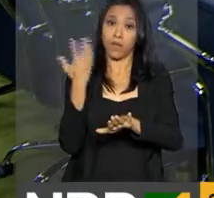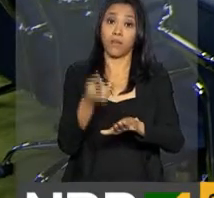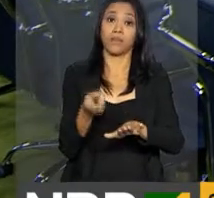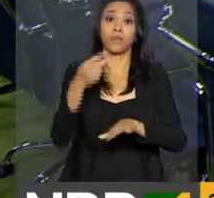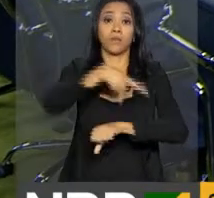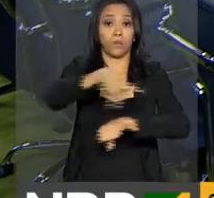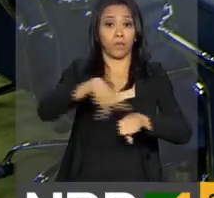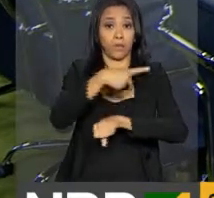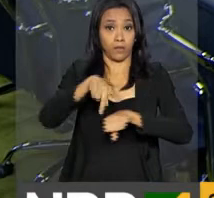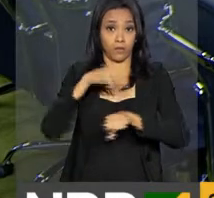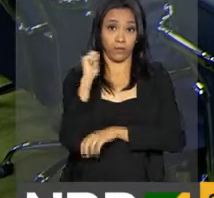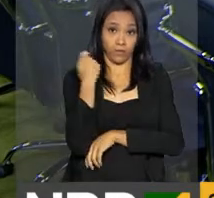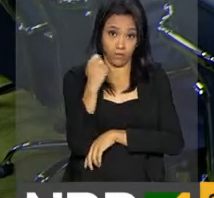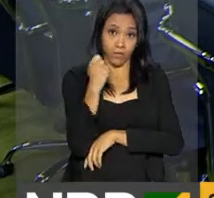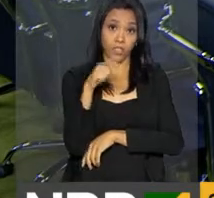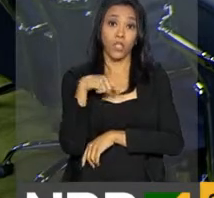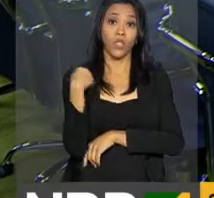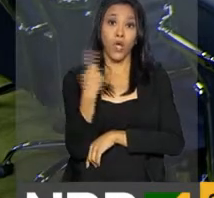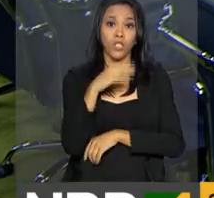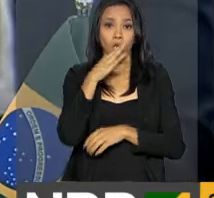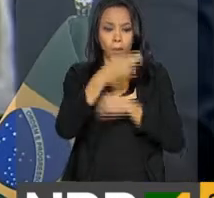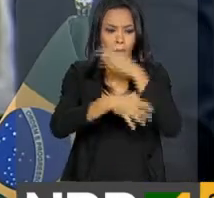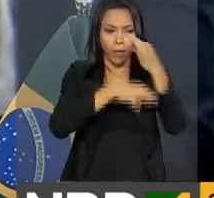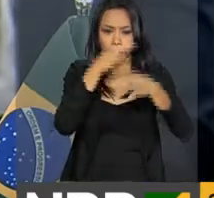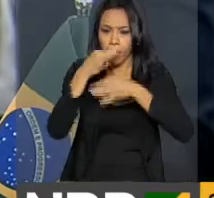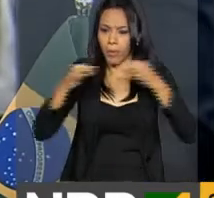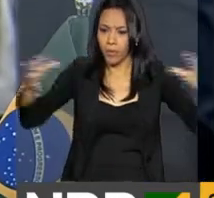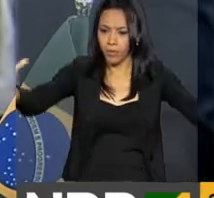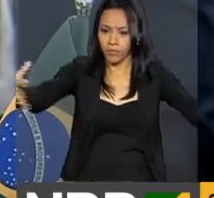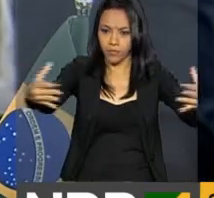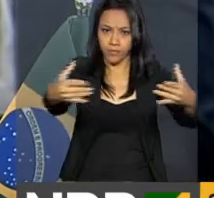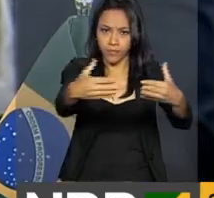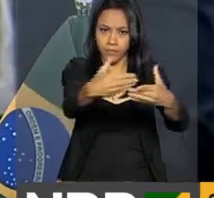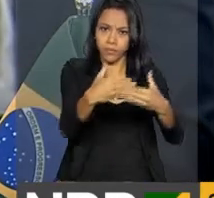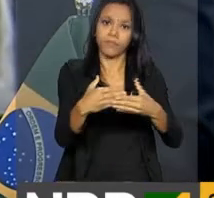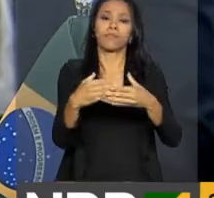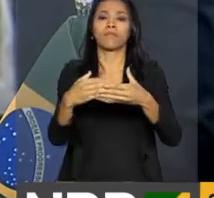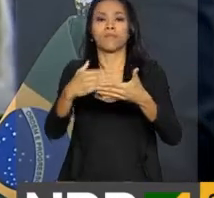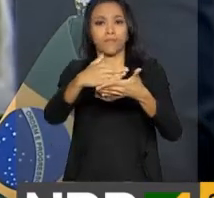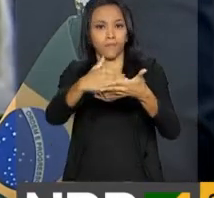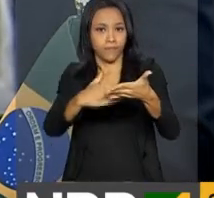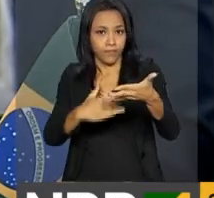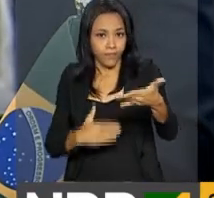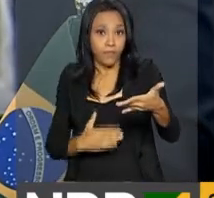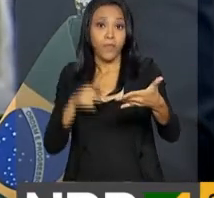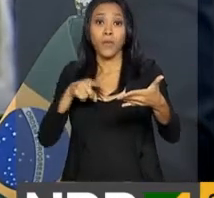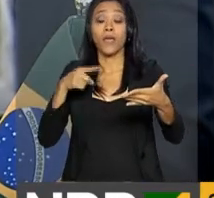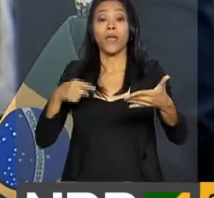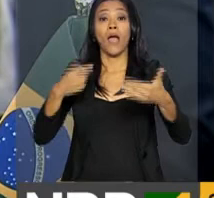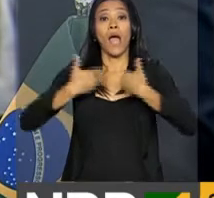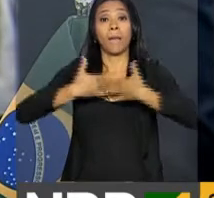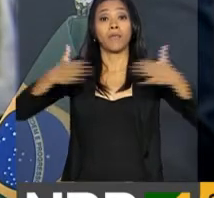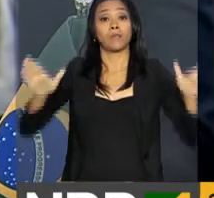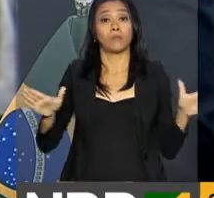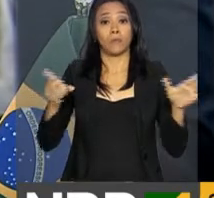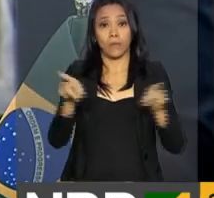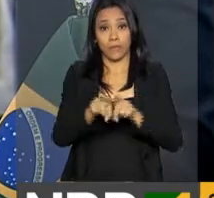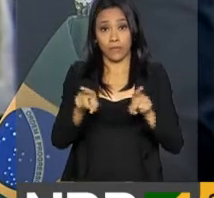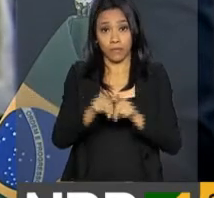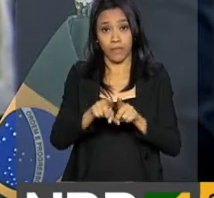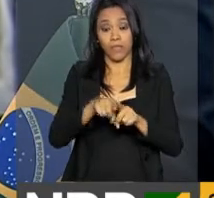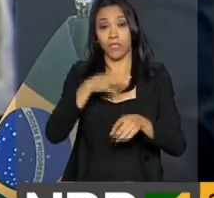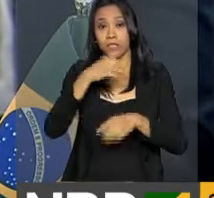unimos nossas vozes para transmitir mensagem inequívoca de abertura e de diálogo,